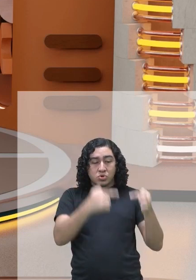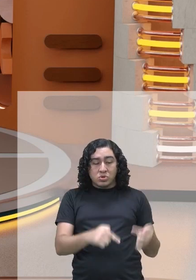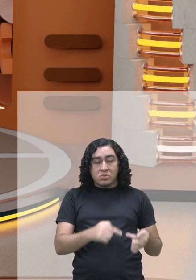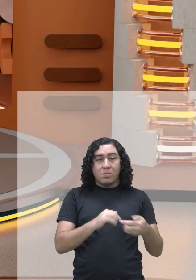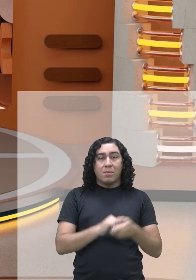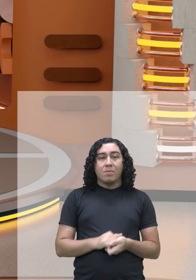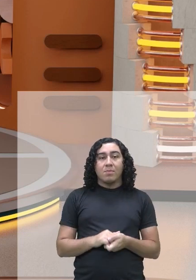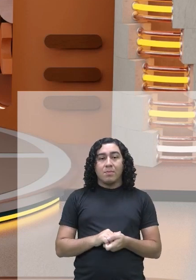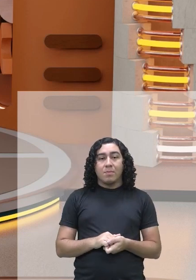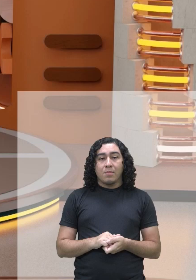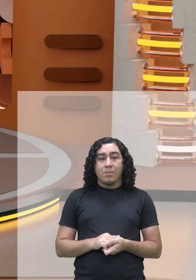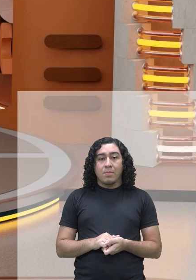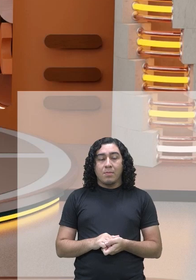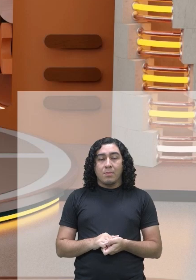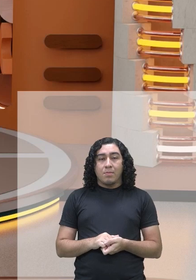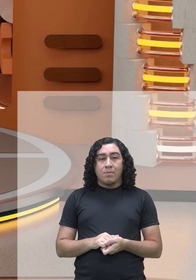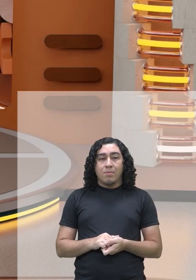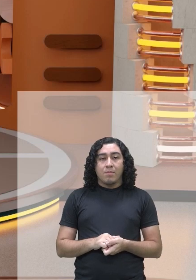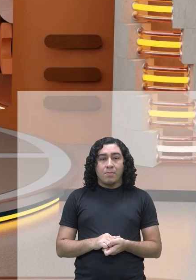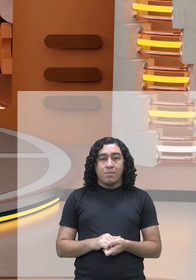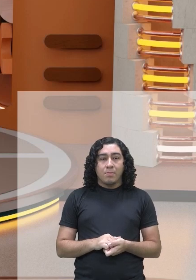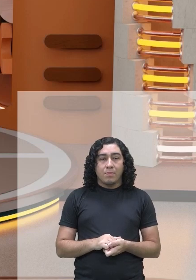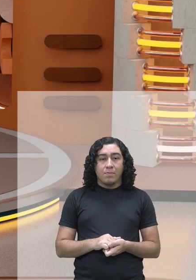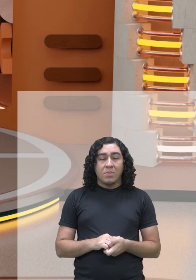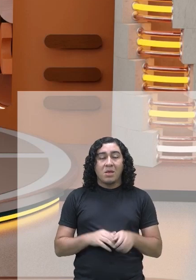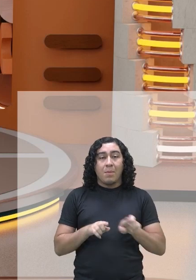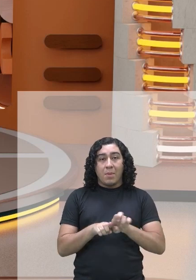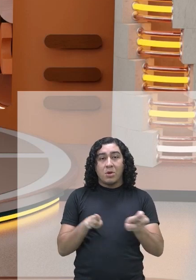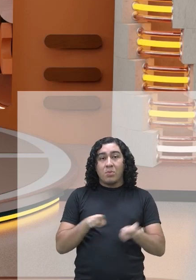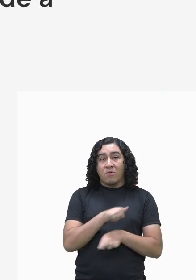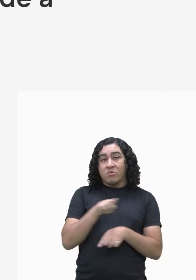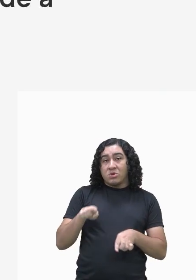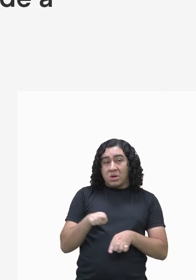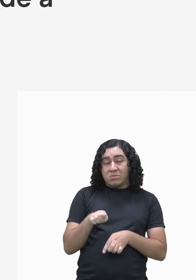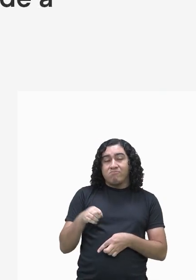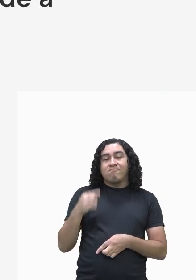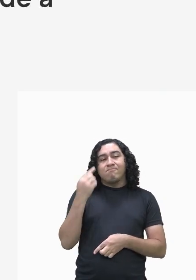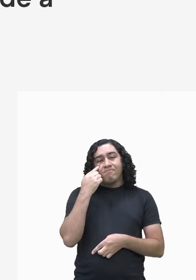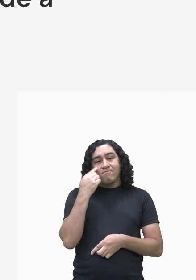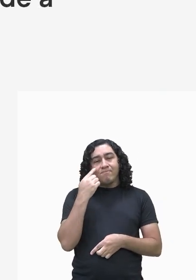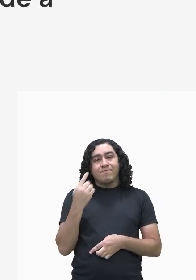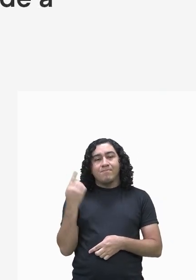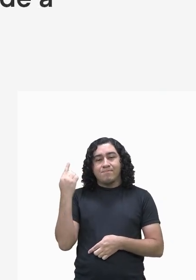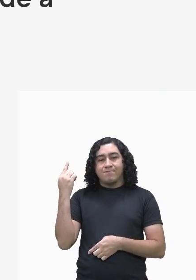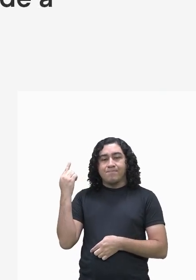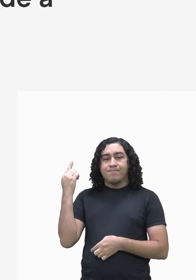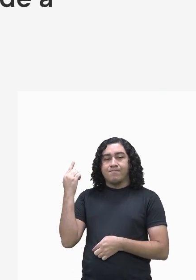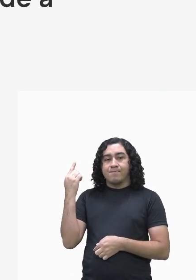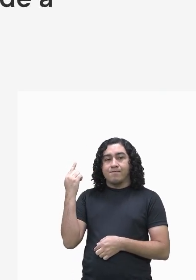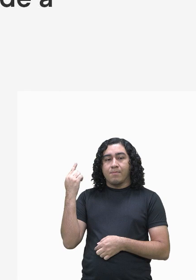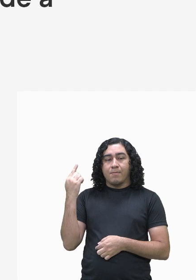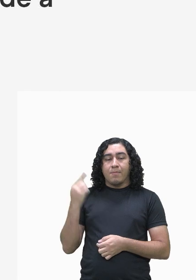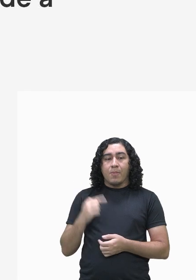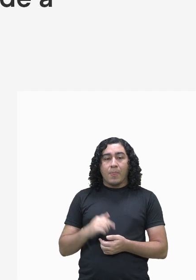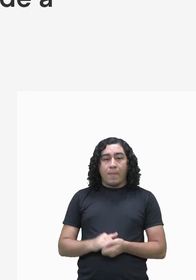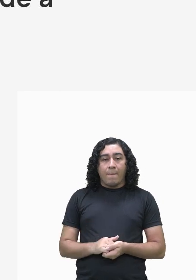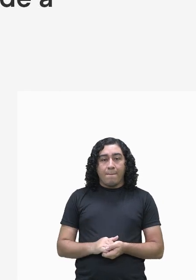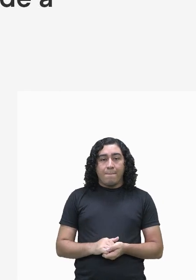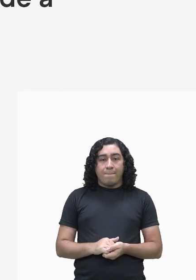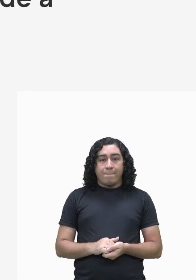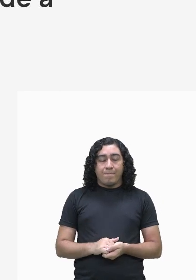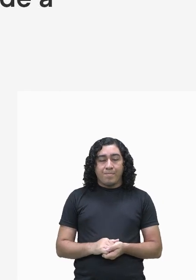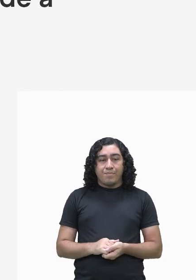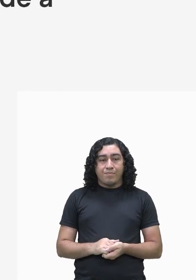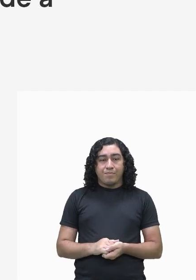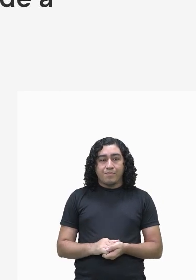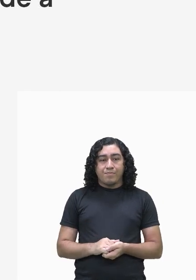para vocês, agora nós vamos falar do poder em Pierre Bourdieu. Sim, por